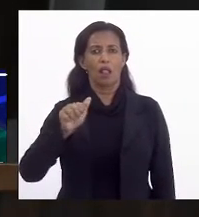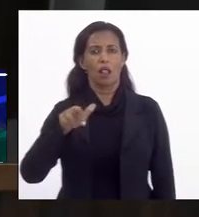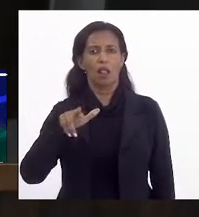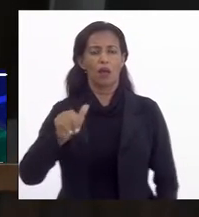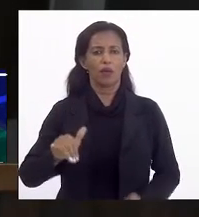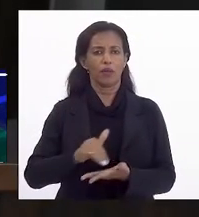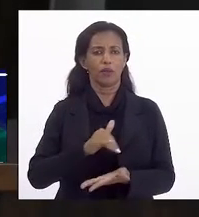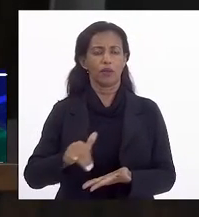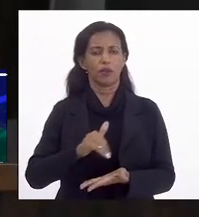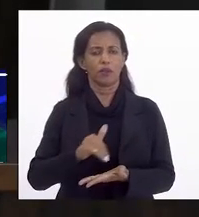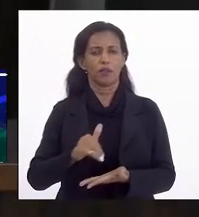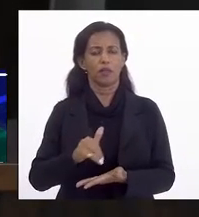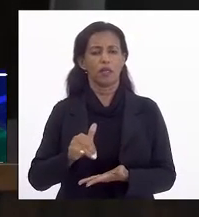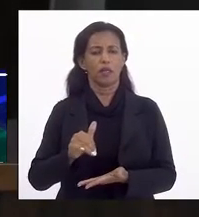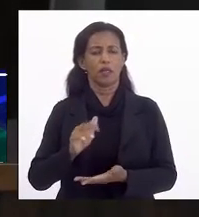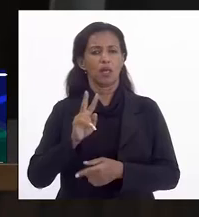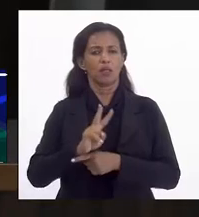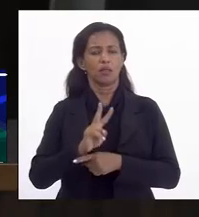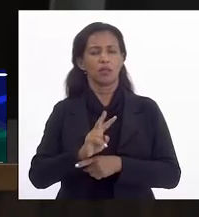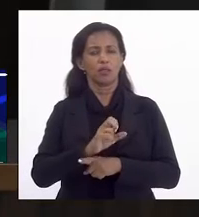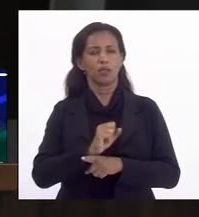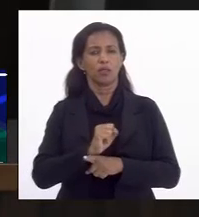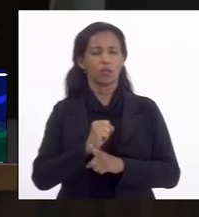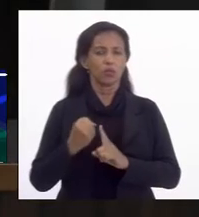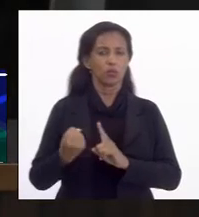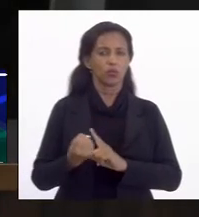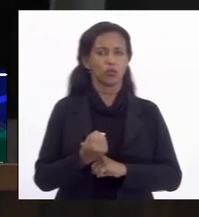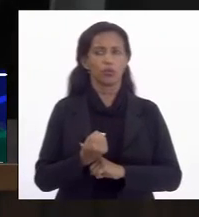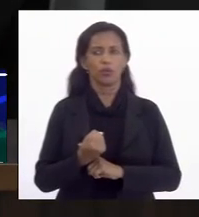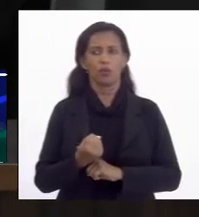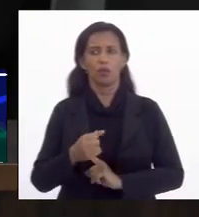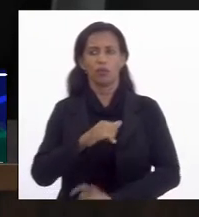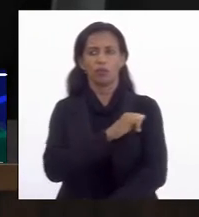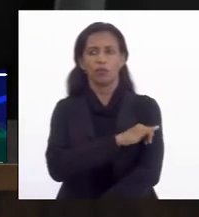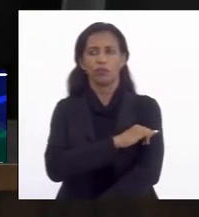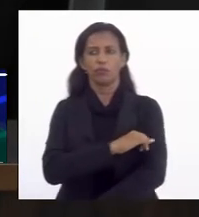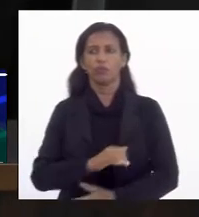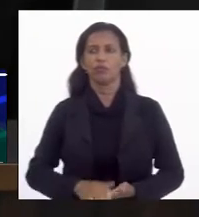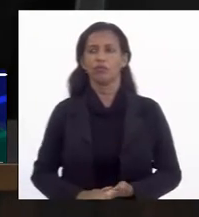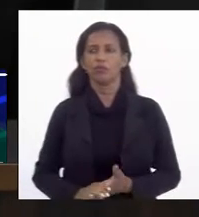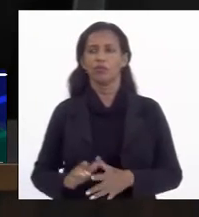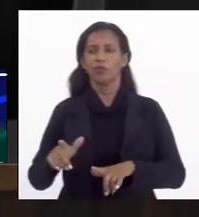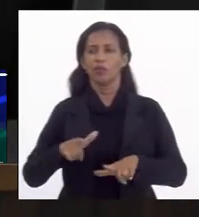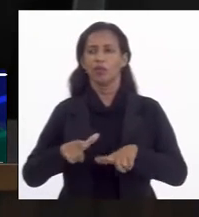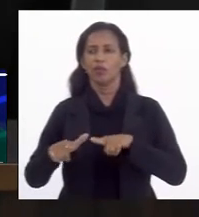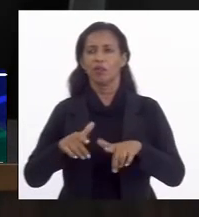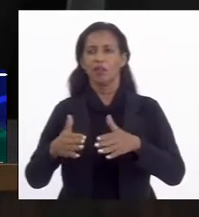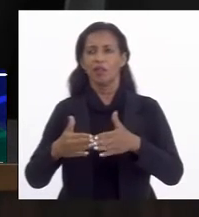secretária municipal de assistência social do município do Rio de Janeiro. Está suspenso os trabalhos.